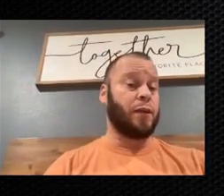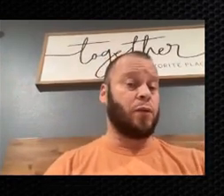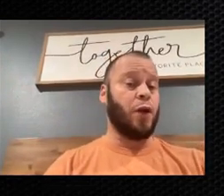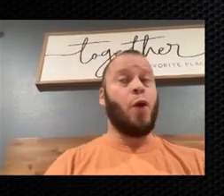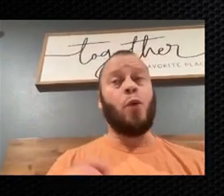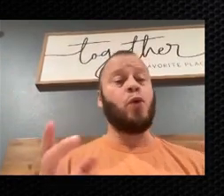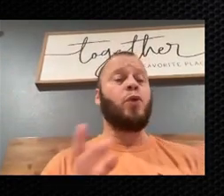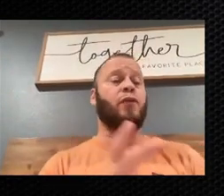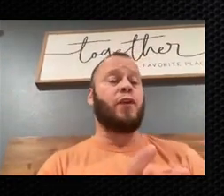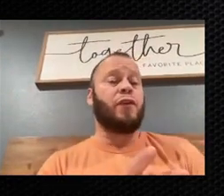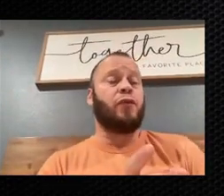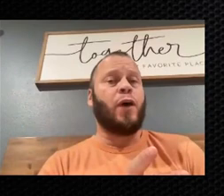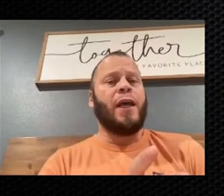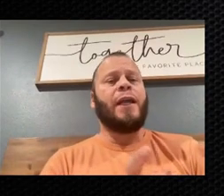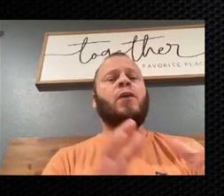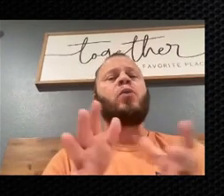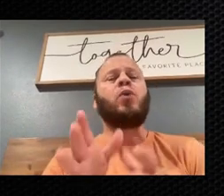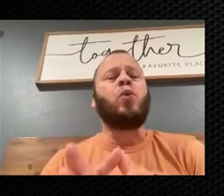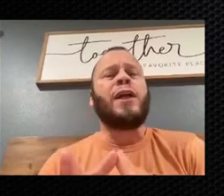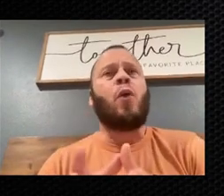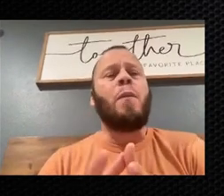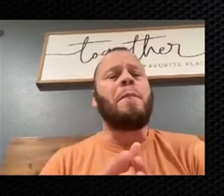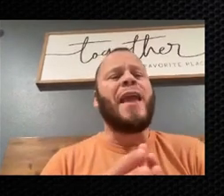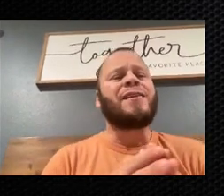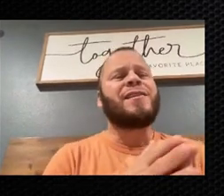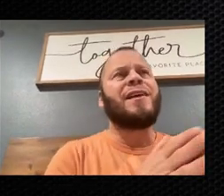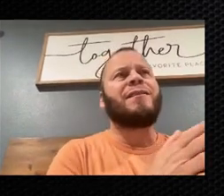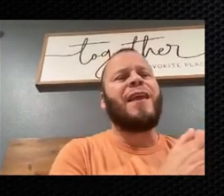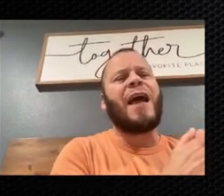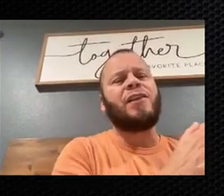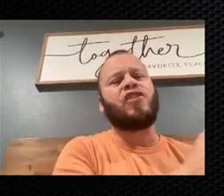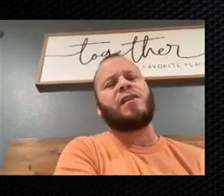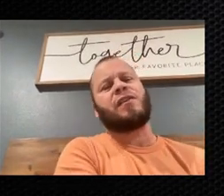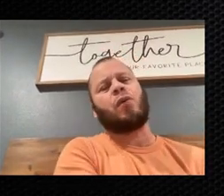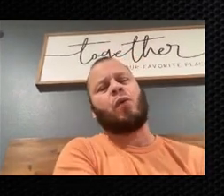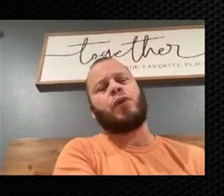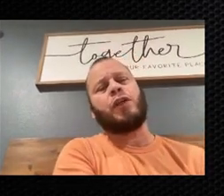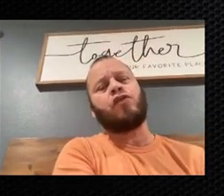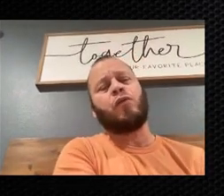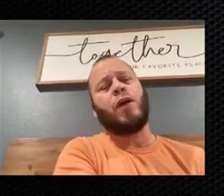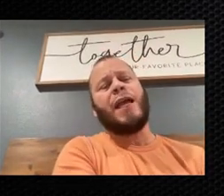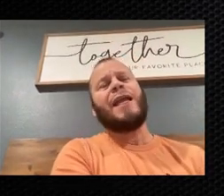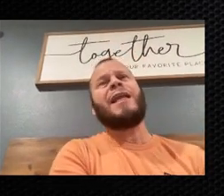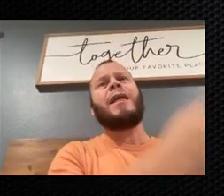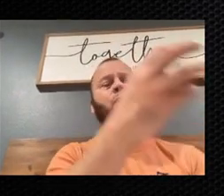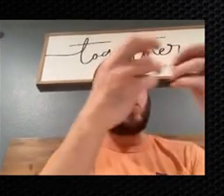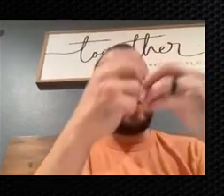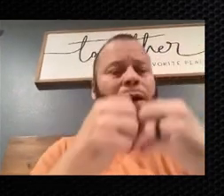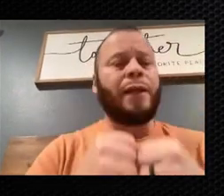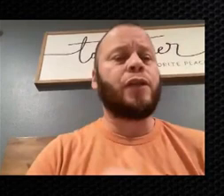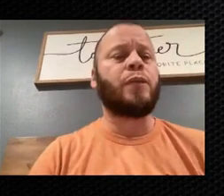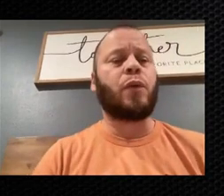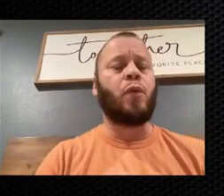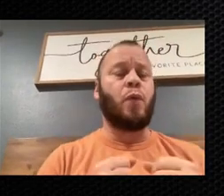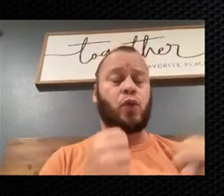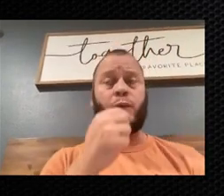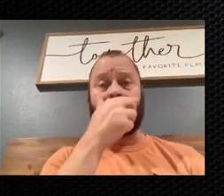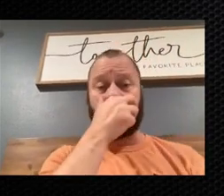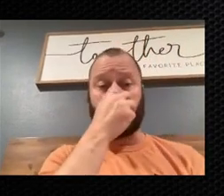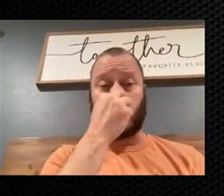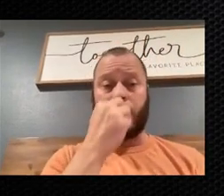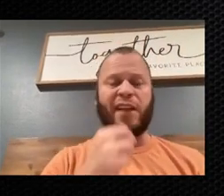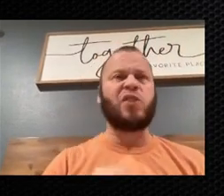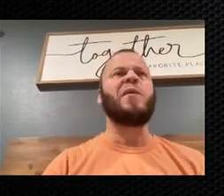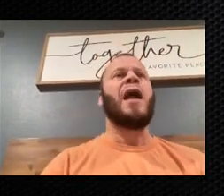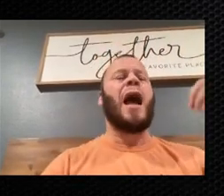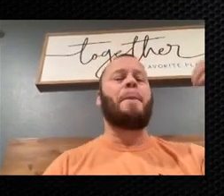chegaram no Brasil o Lula foi a favor então o Lula começa a andar em direção ao comunismo e os globalismo os